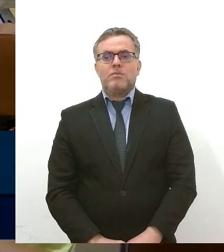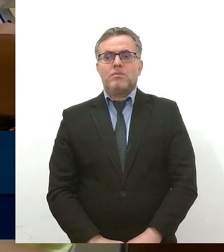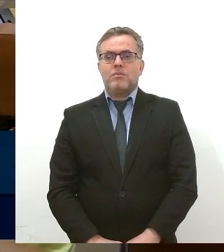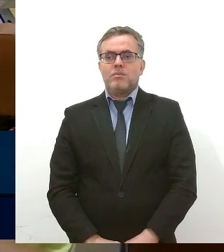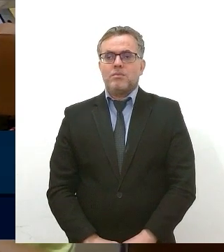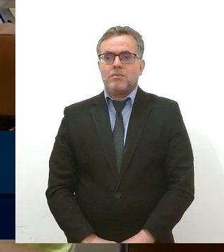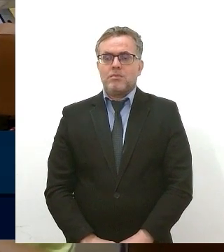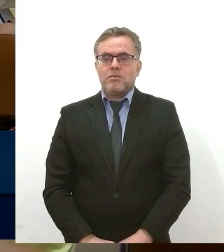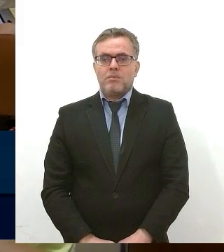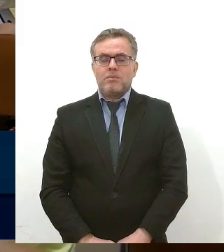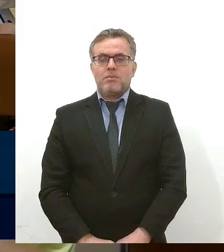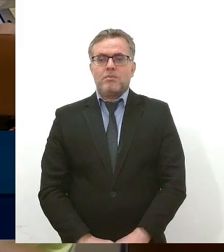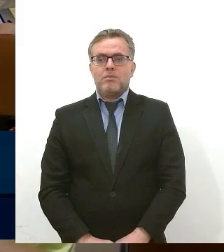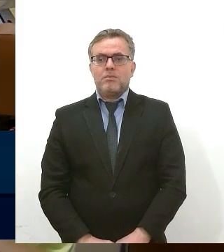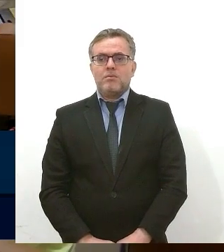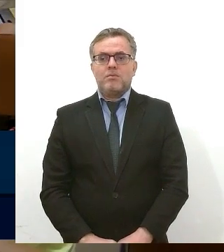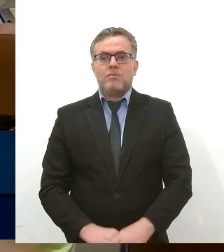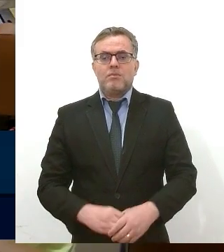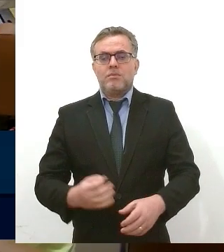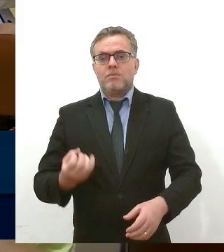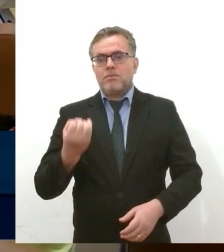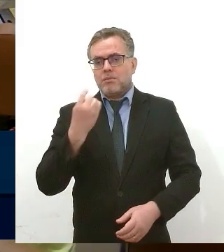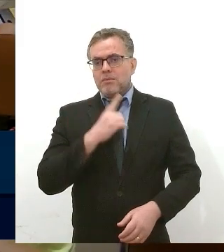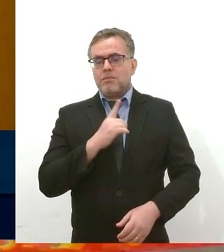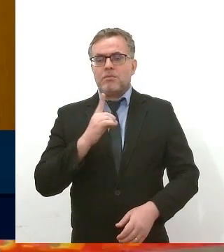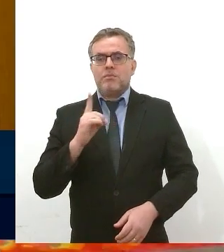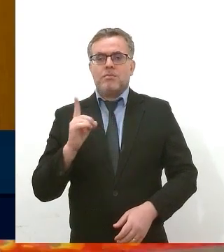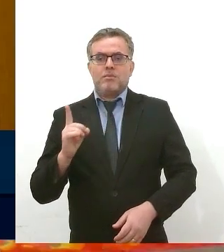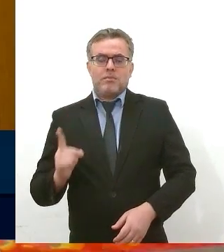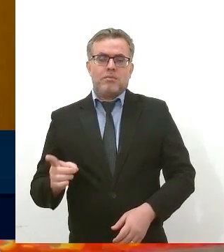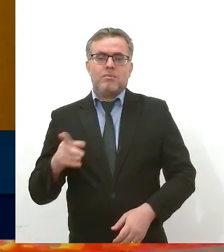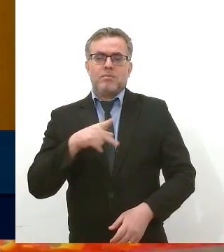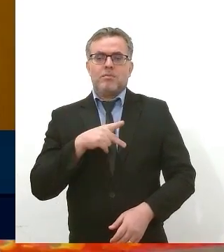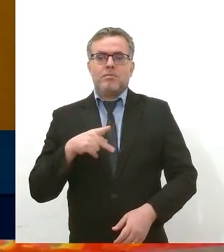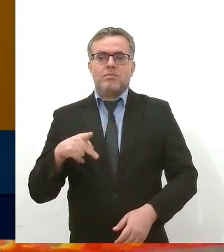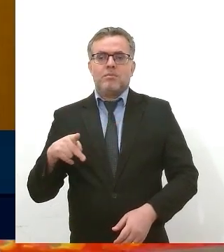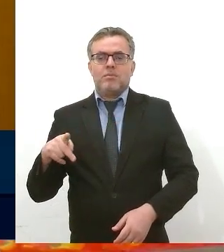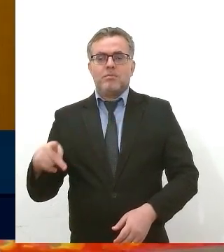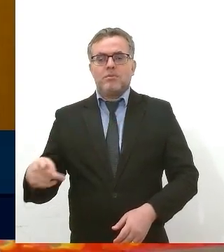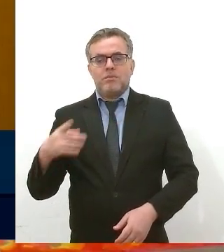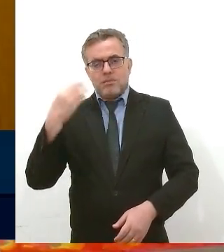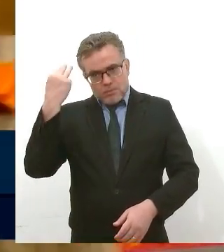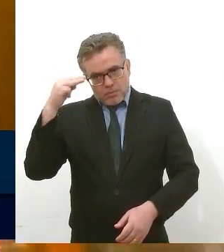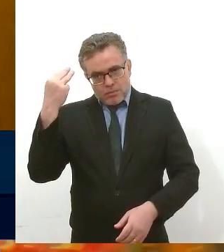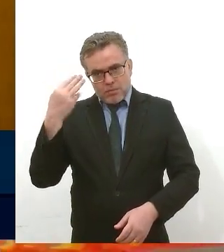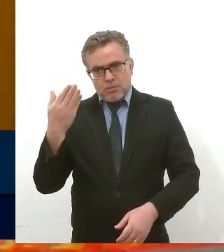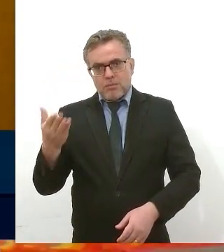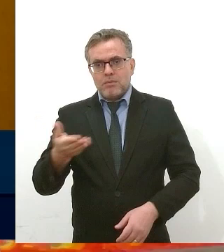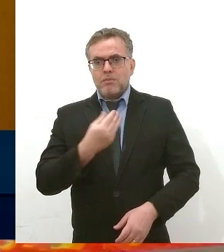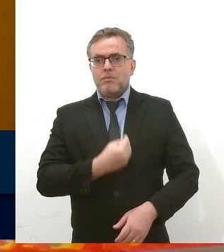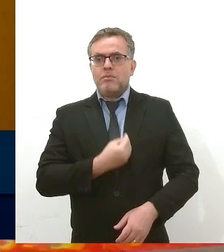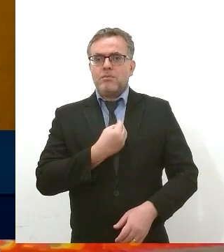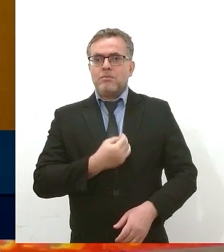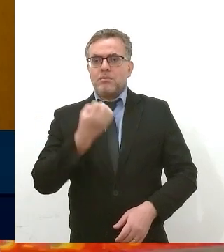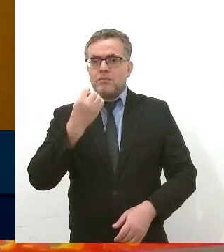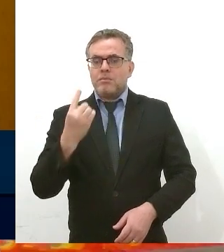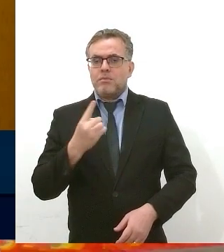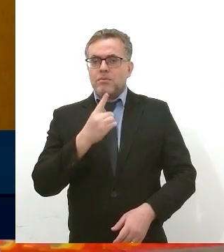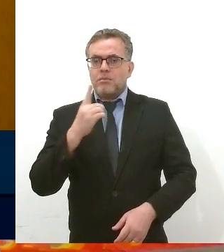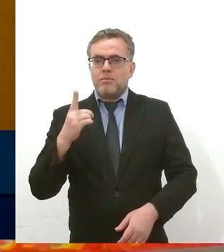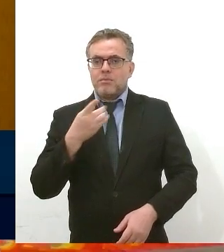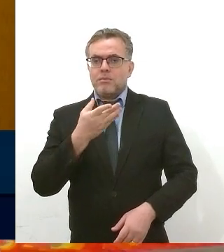Bom dia, senhor presidente Garibaldi Mendonça. Bom dia, deputada